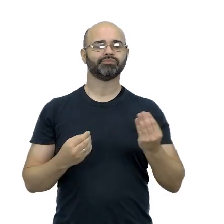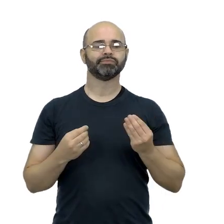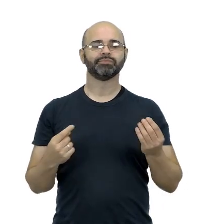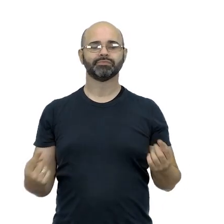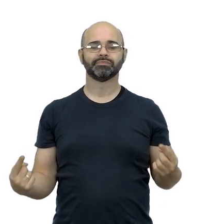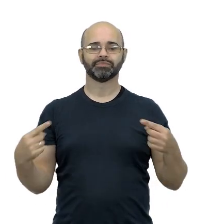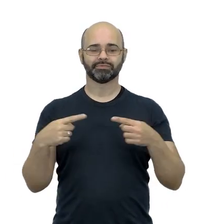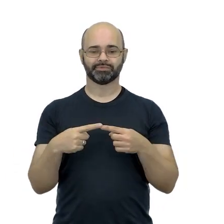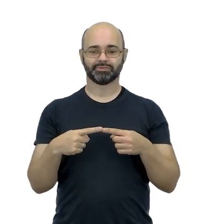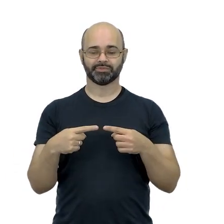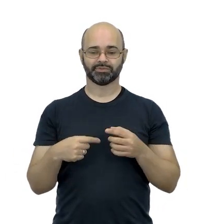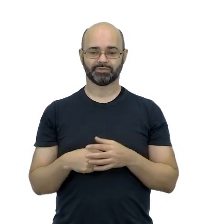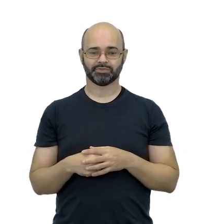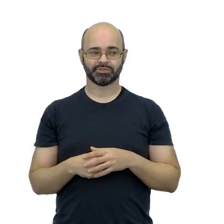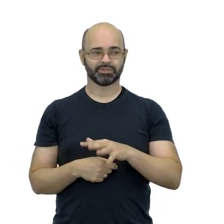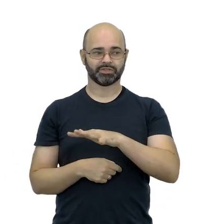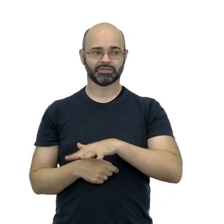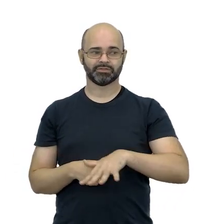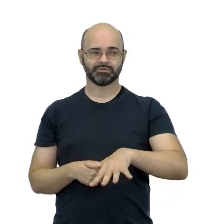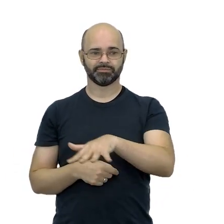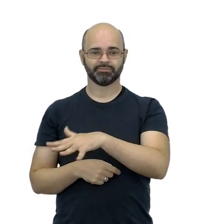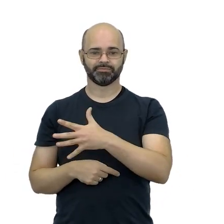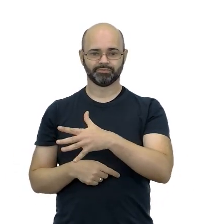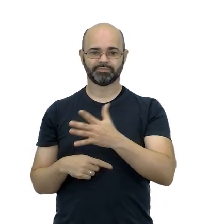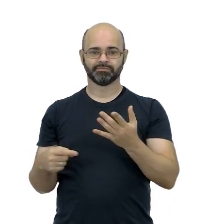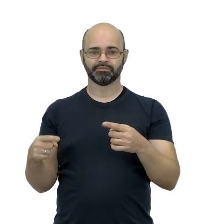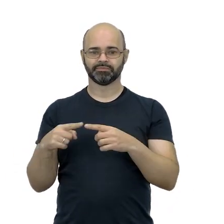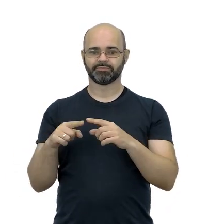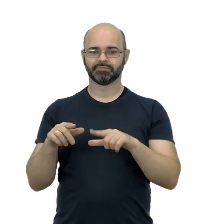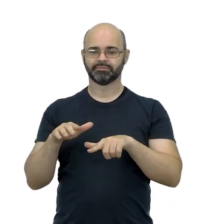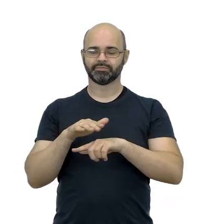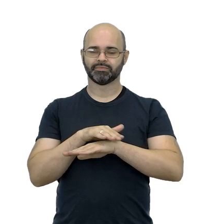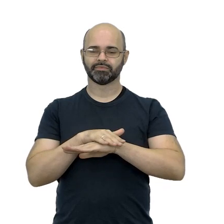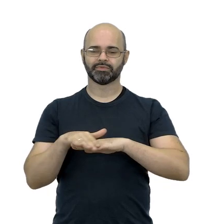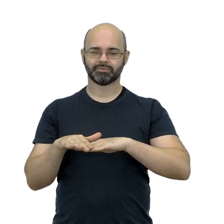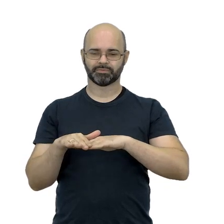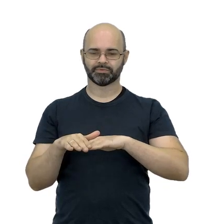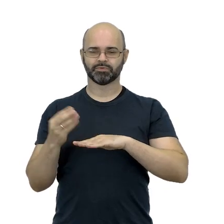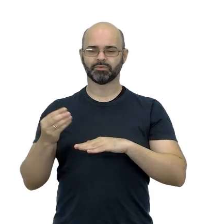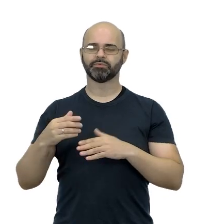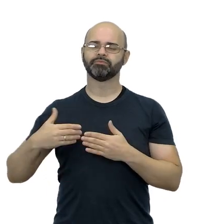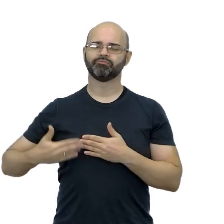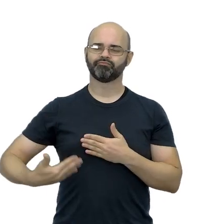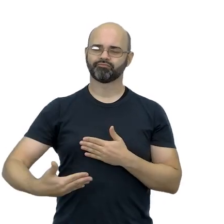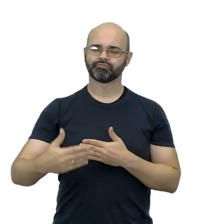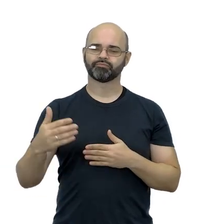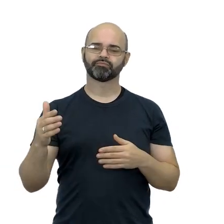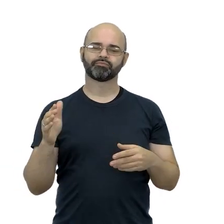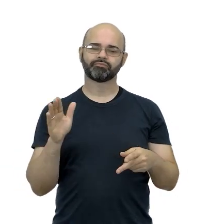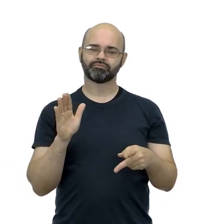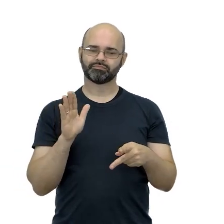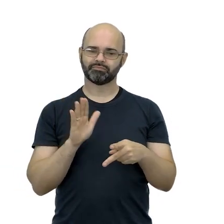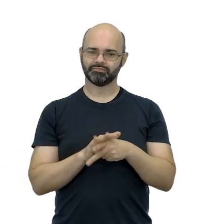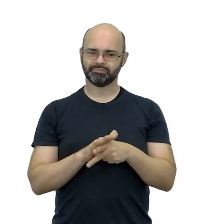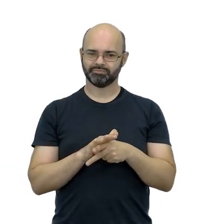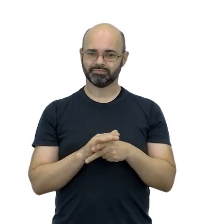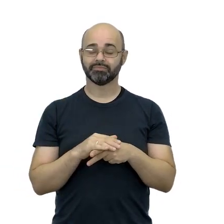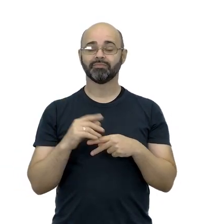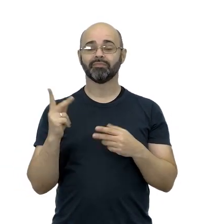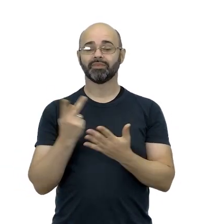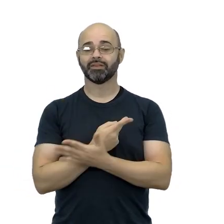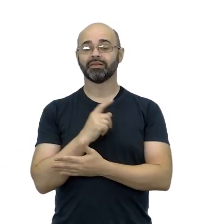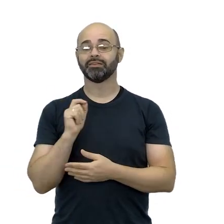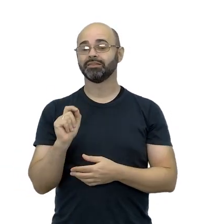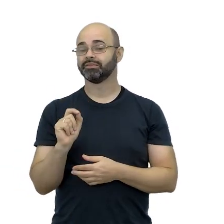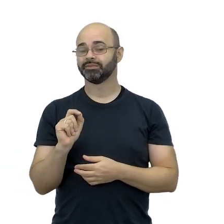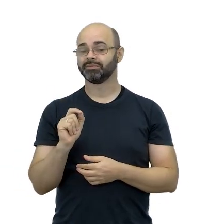figuras espaciais às suas planificações. E a gente percebe que ao longo das séries e anos, o que